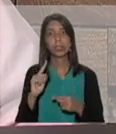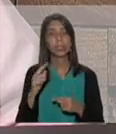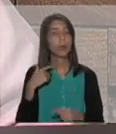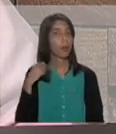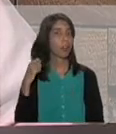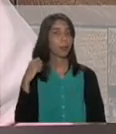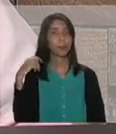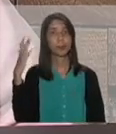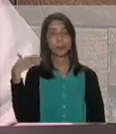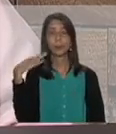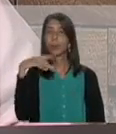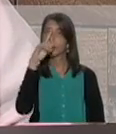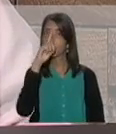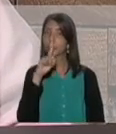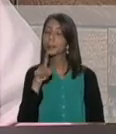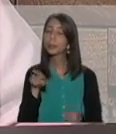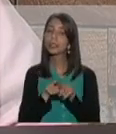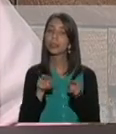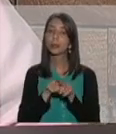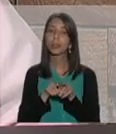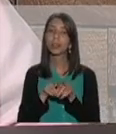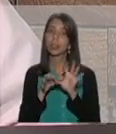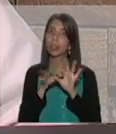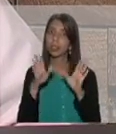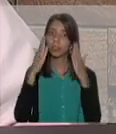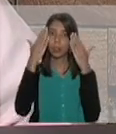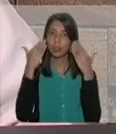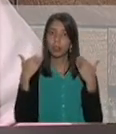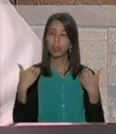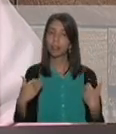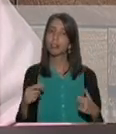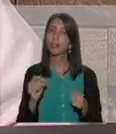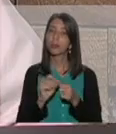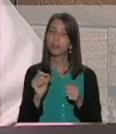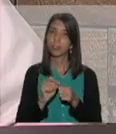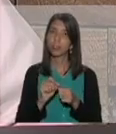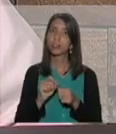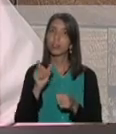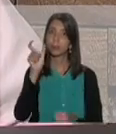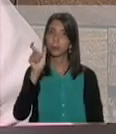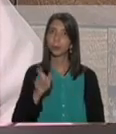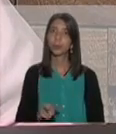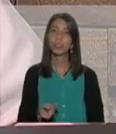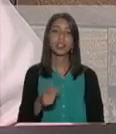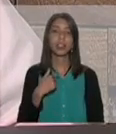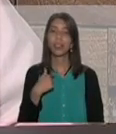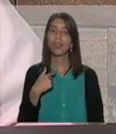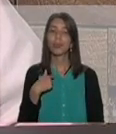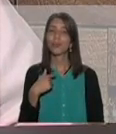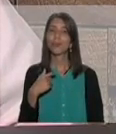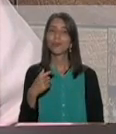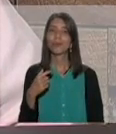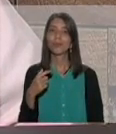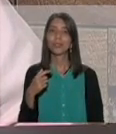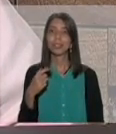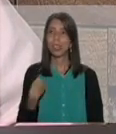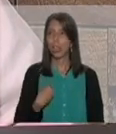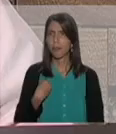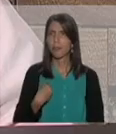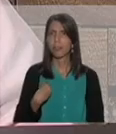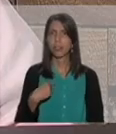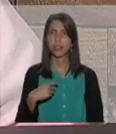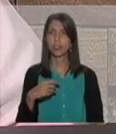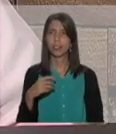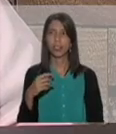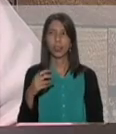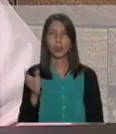inglês. Então, aí, quando eu tive que tingir o cabelo e deixar o cabelo crescer para fazer Oliver, e que eu não